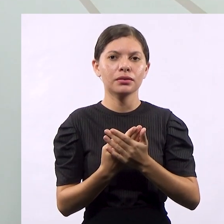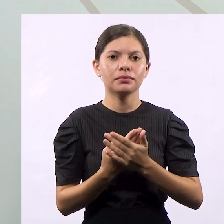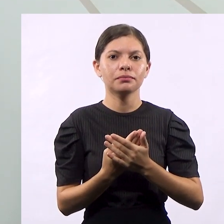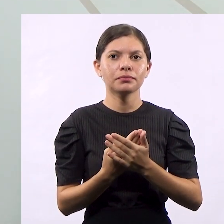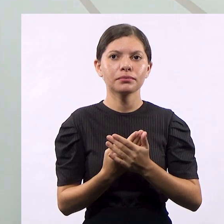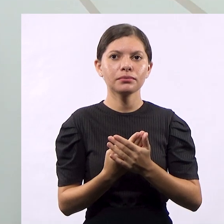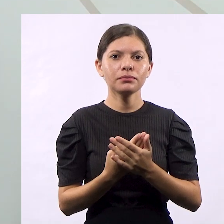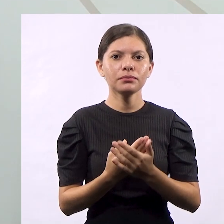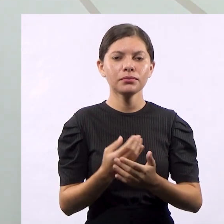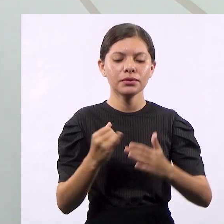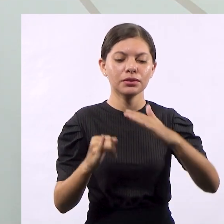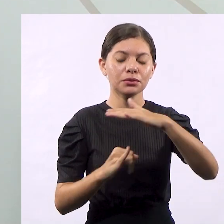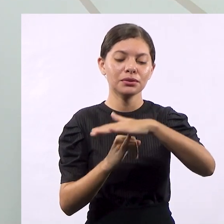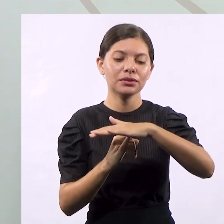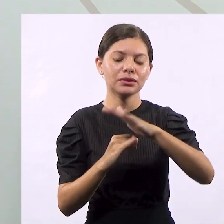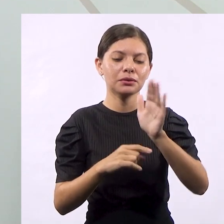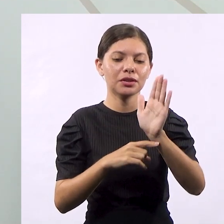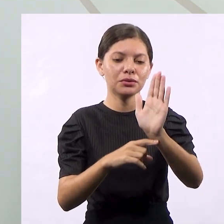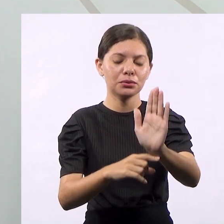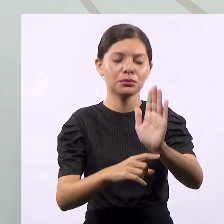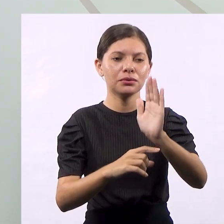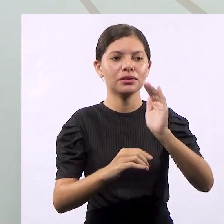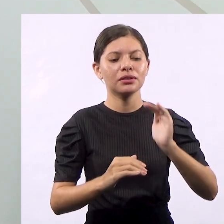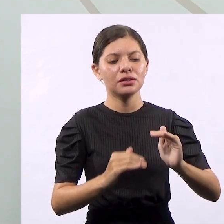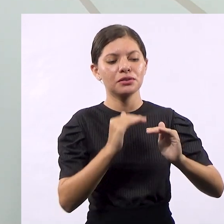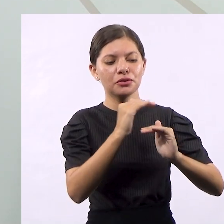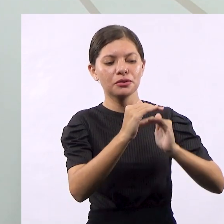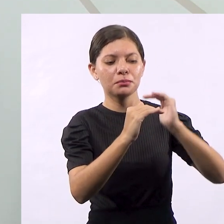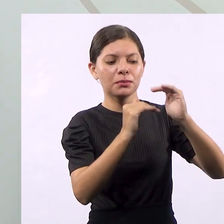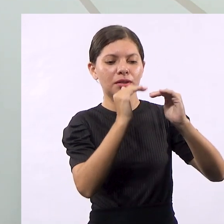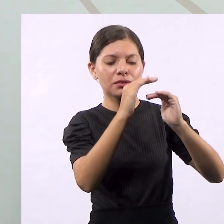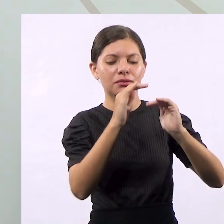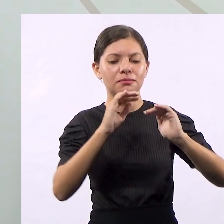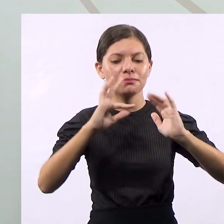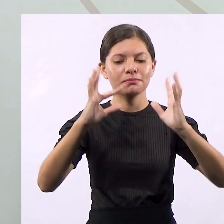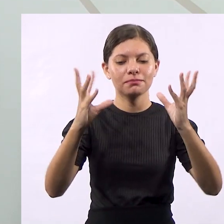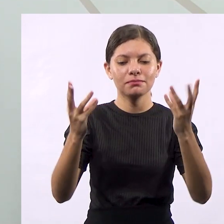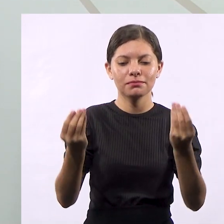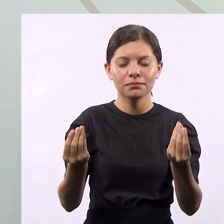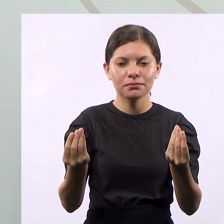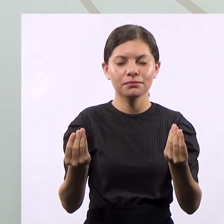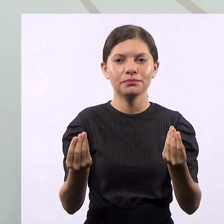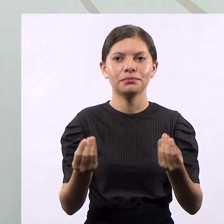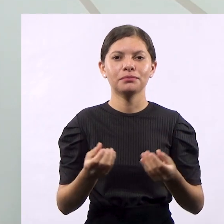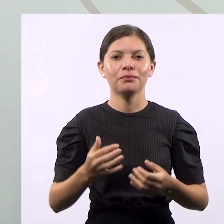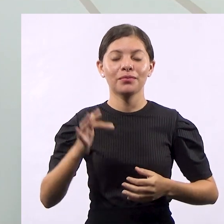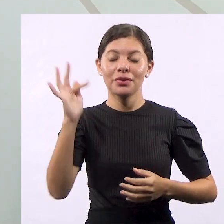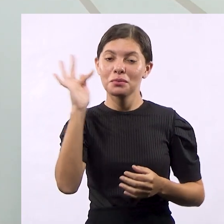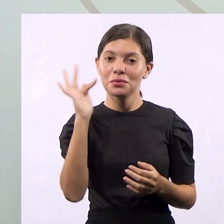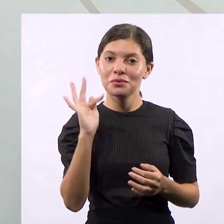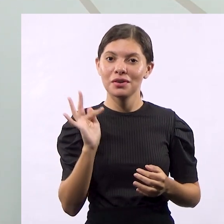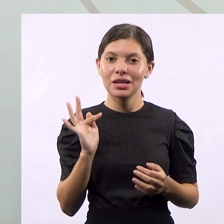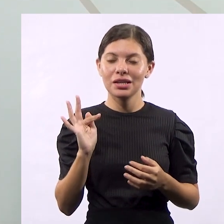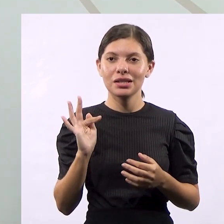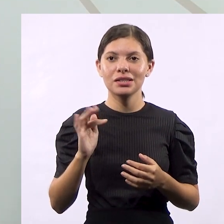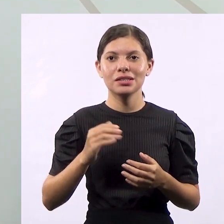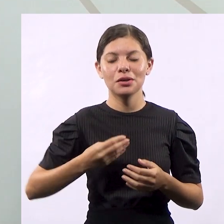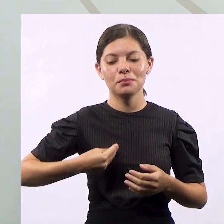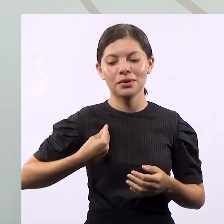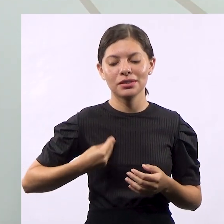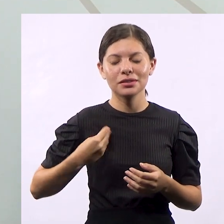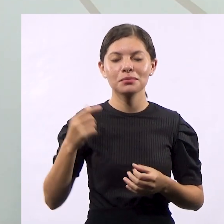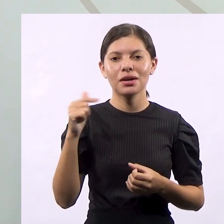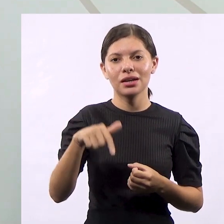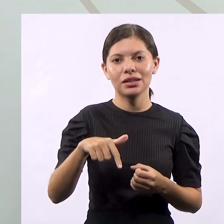que proporcione, né, esse desenvolvimento para todos e todas no âmbito de uma escola. Fico muito feliz em